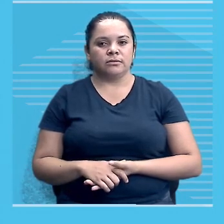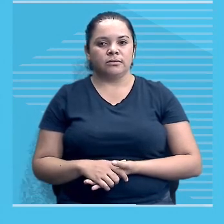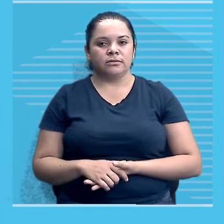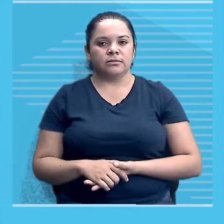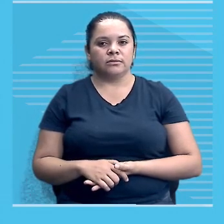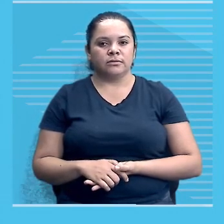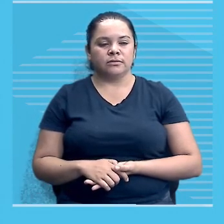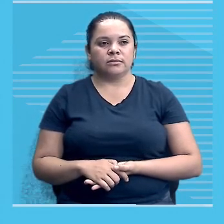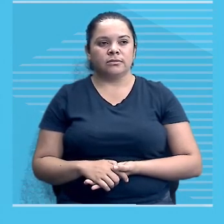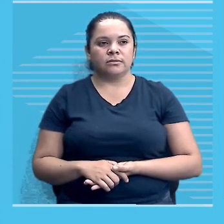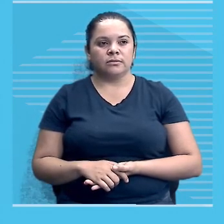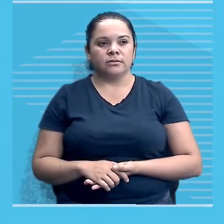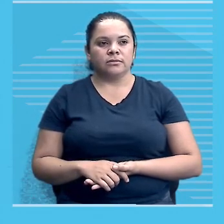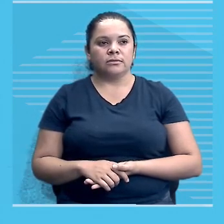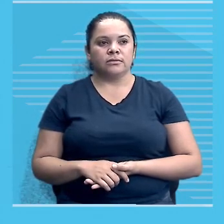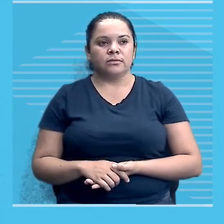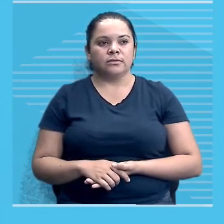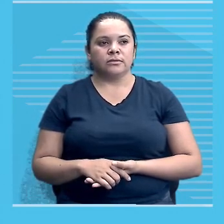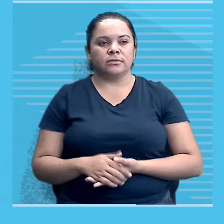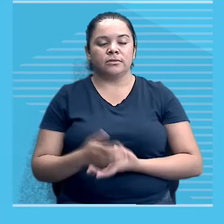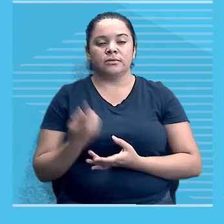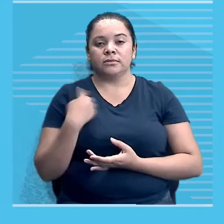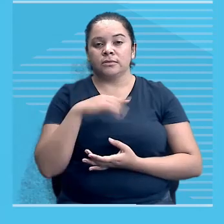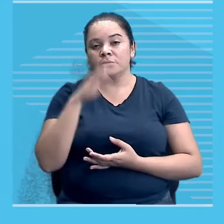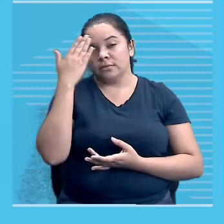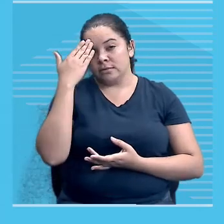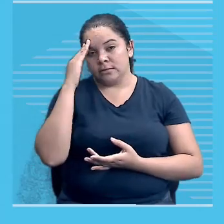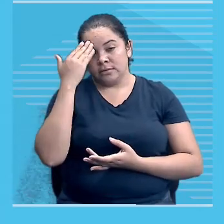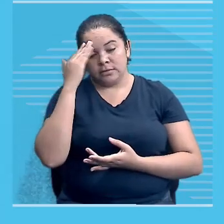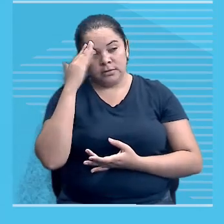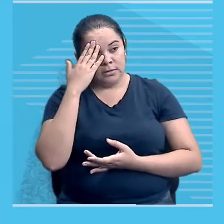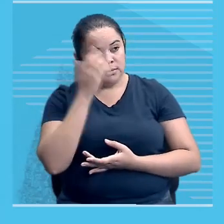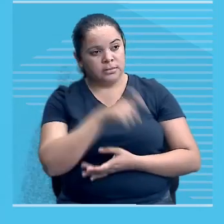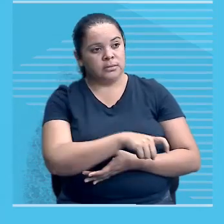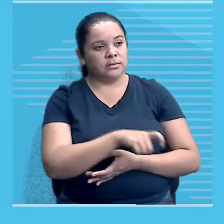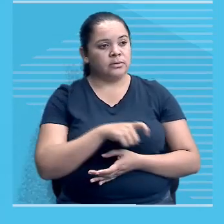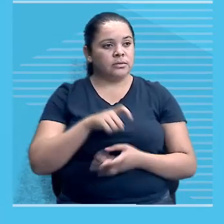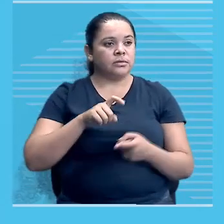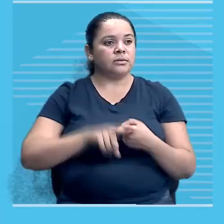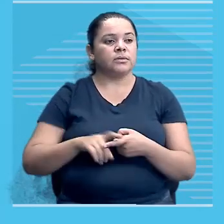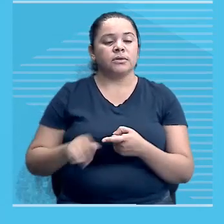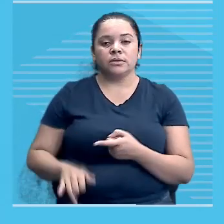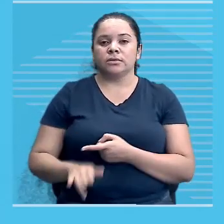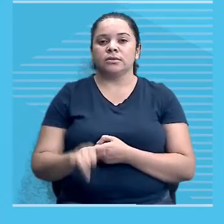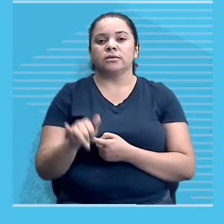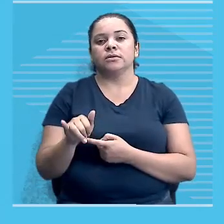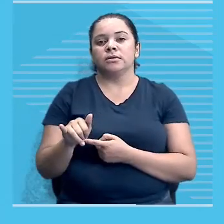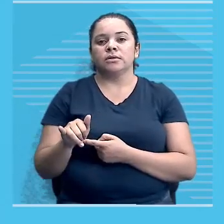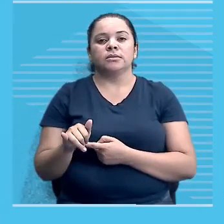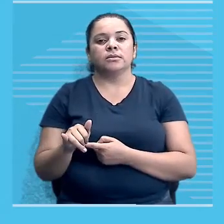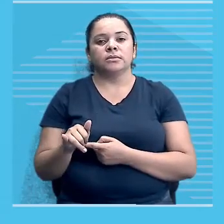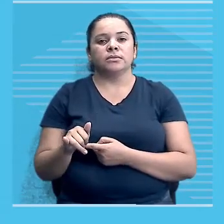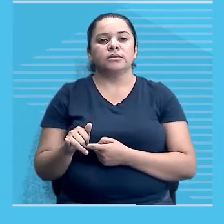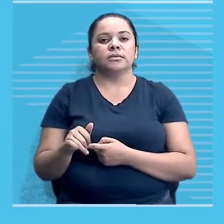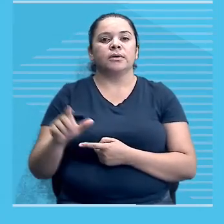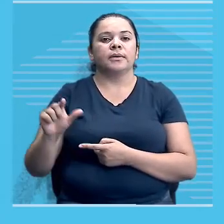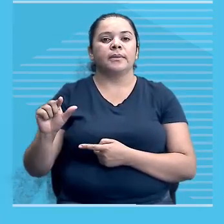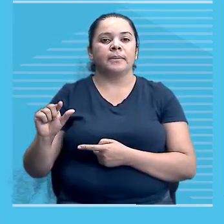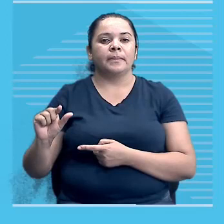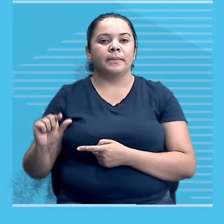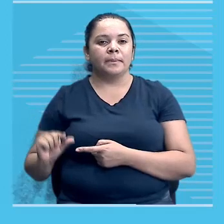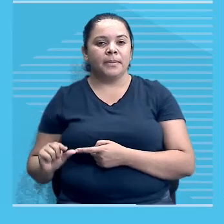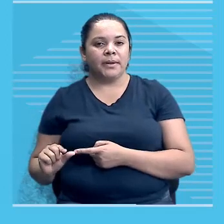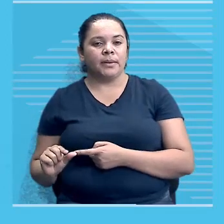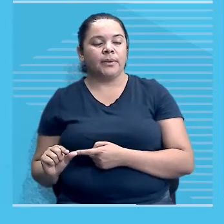Oi e aí a gente em concluiu que o x y estaria né seria menor do que